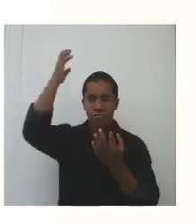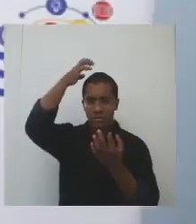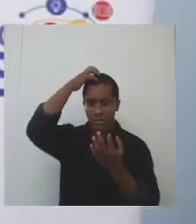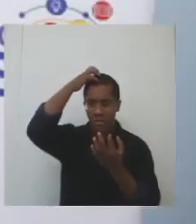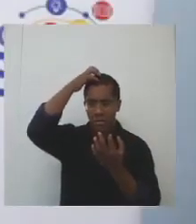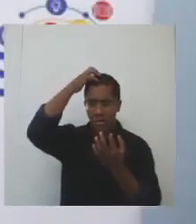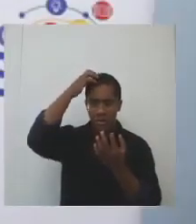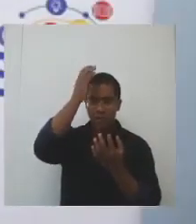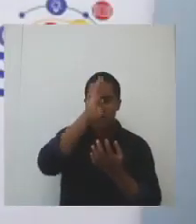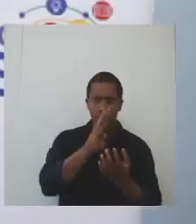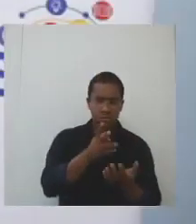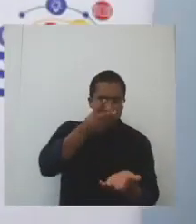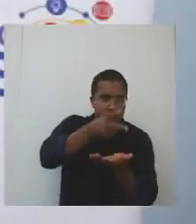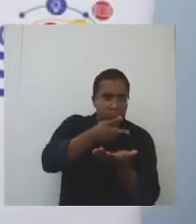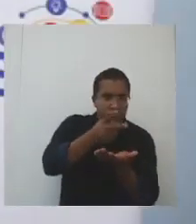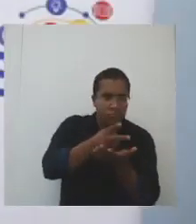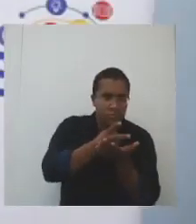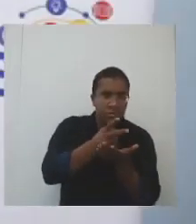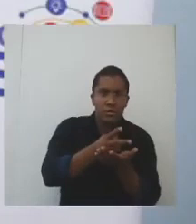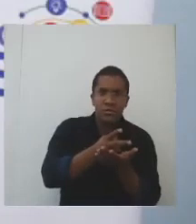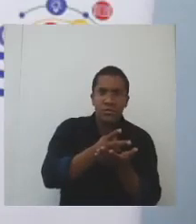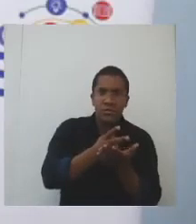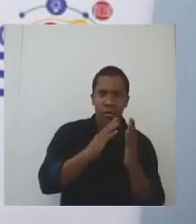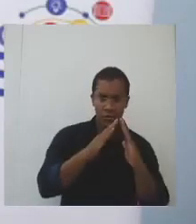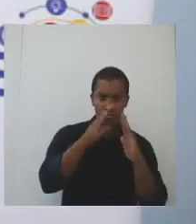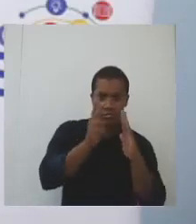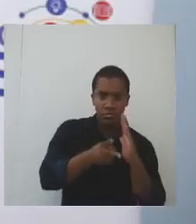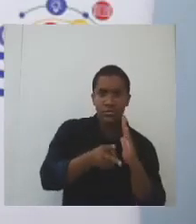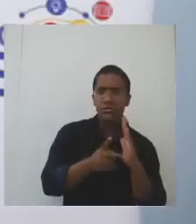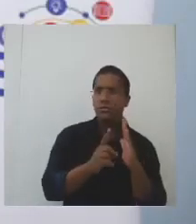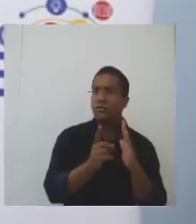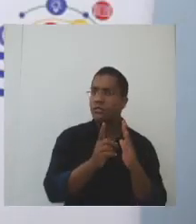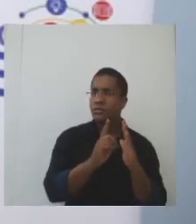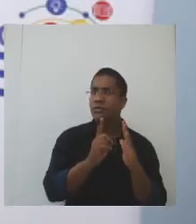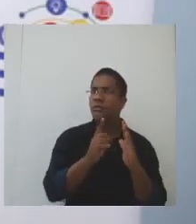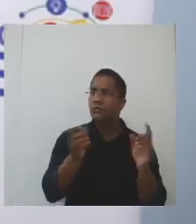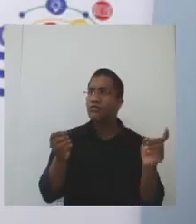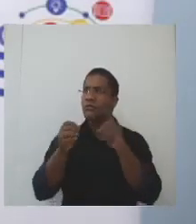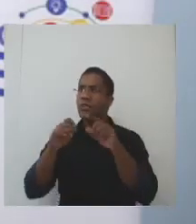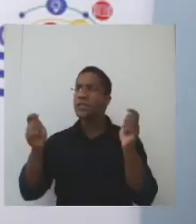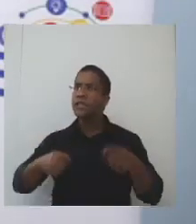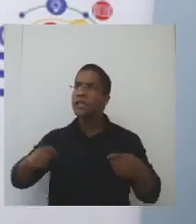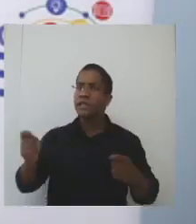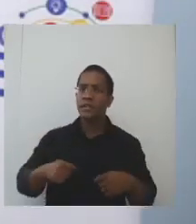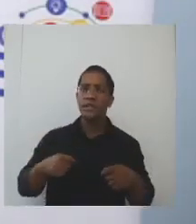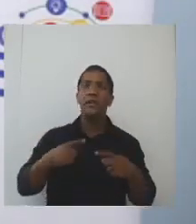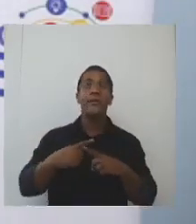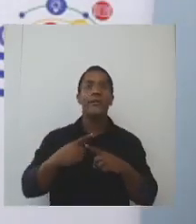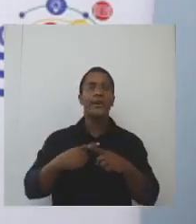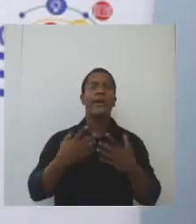Mas, professor, como foi essa derrota? Né? Conta a história que uma outra nação que desobedeceu o bloqueio continental, a